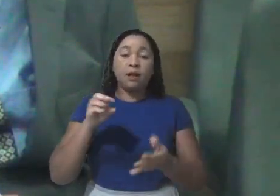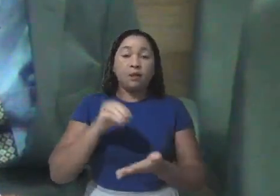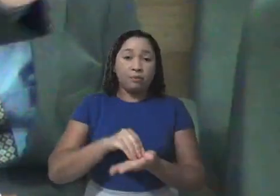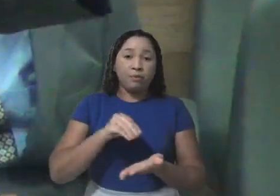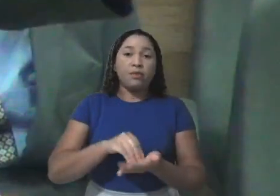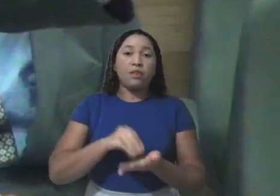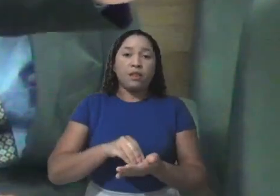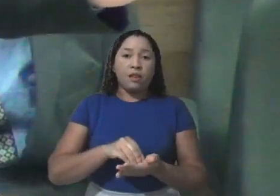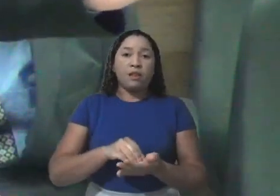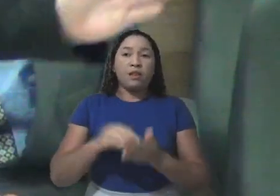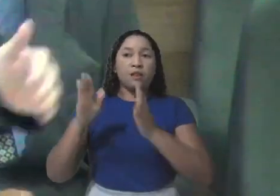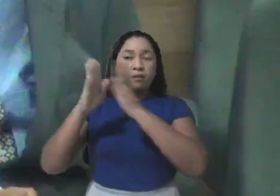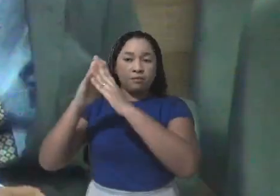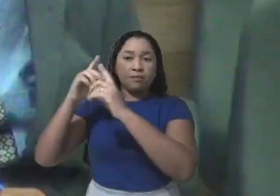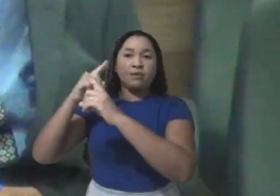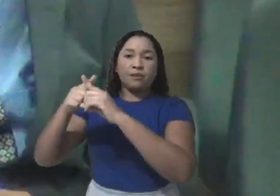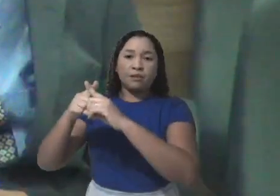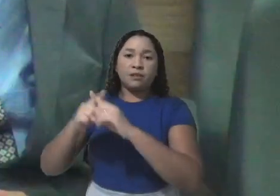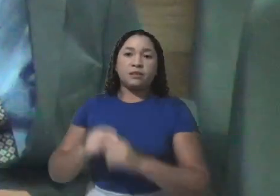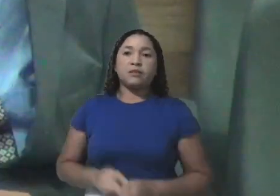igreja? Divisão.